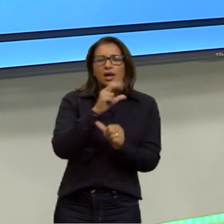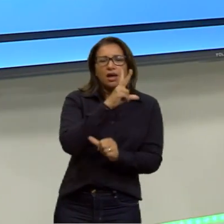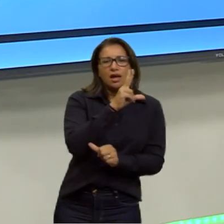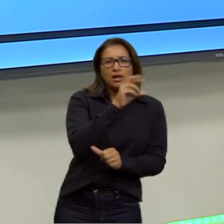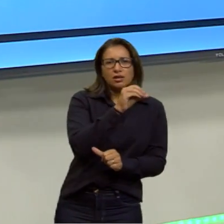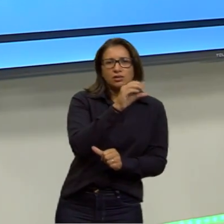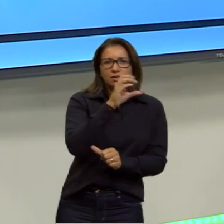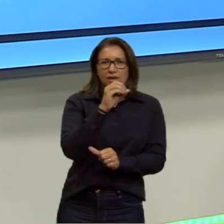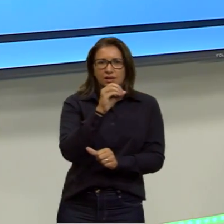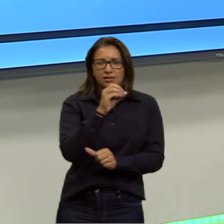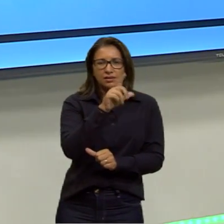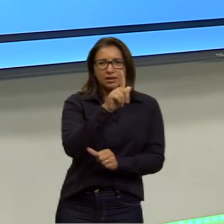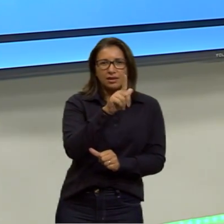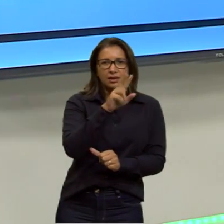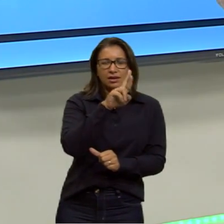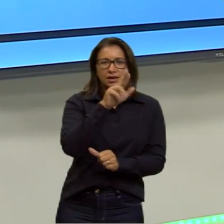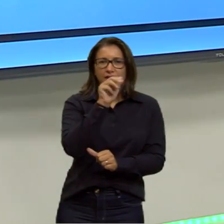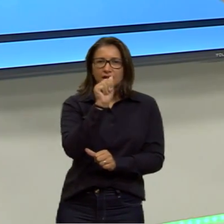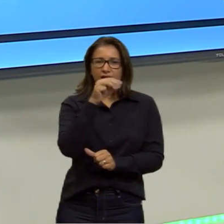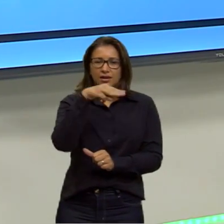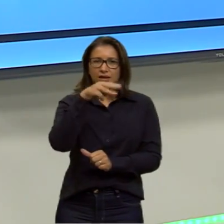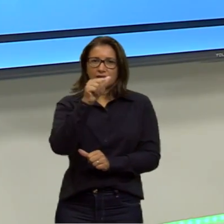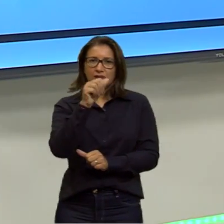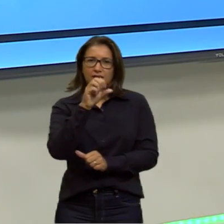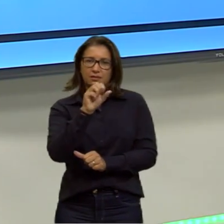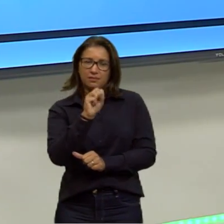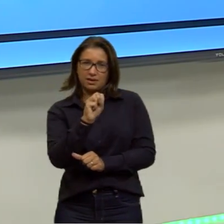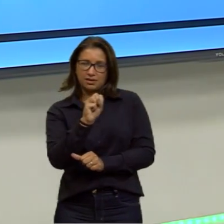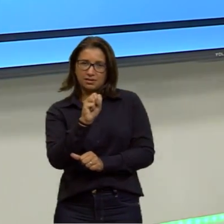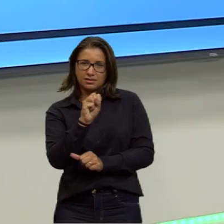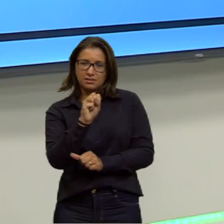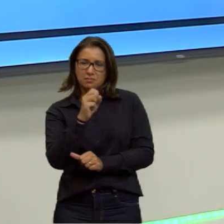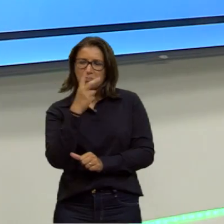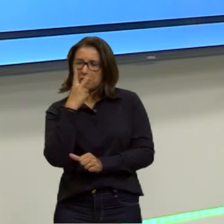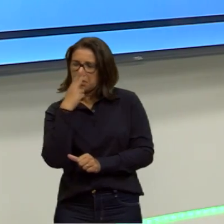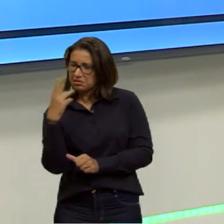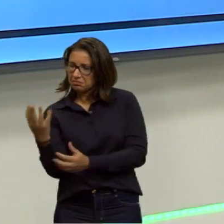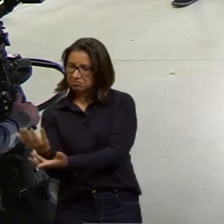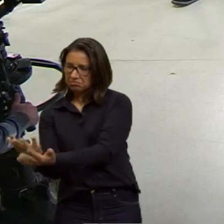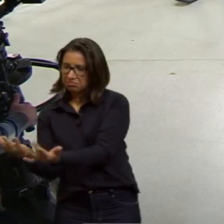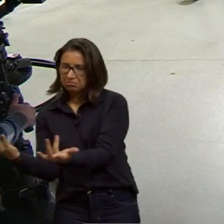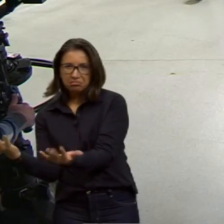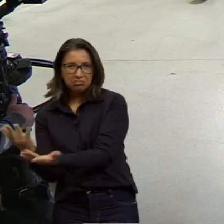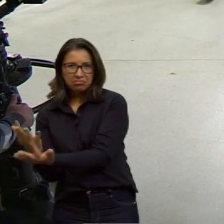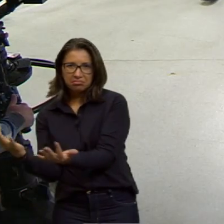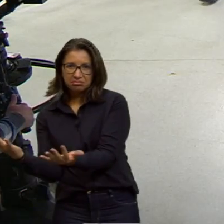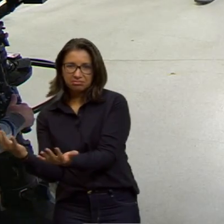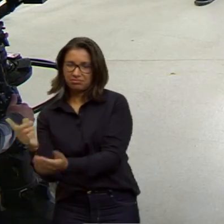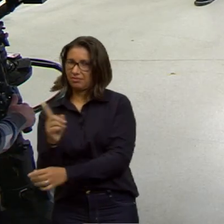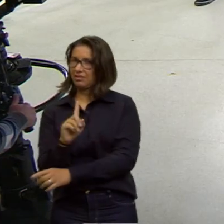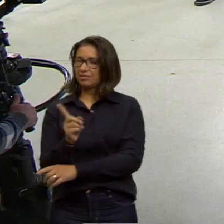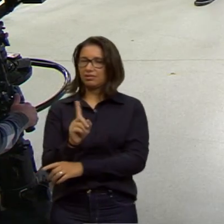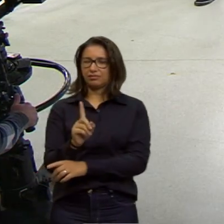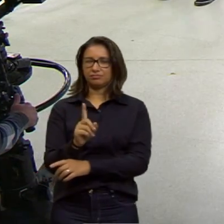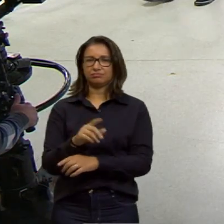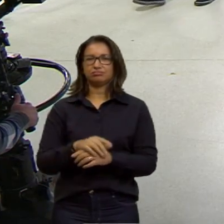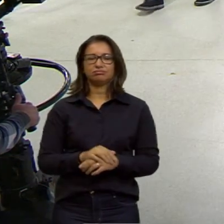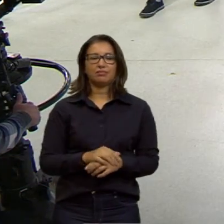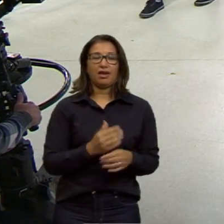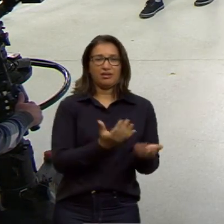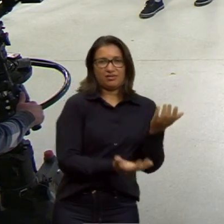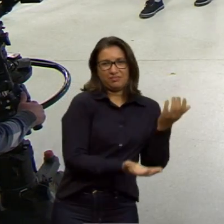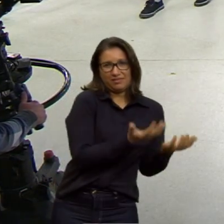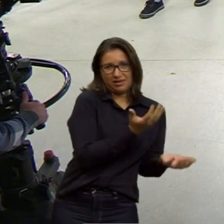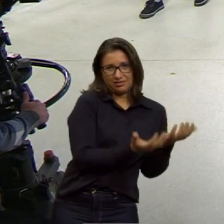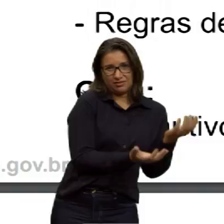200 gramas parece que eu tô indo comprar pasto tá flexão de número é o terceiro é